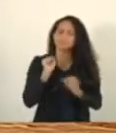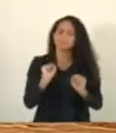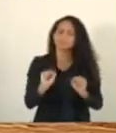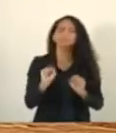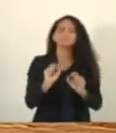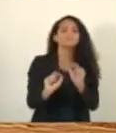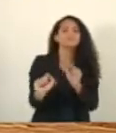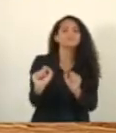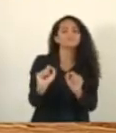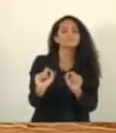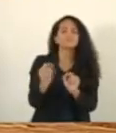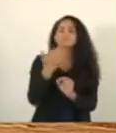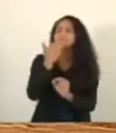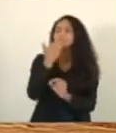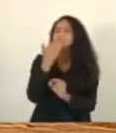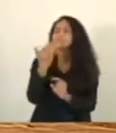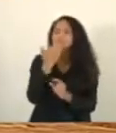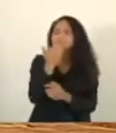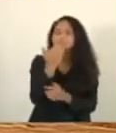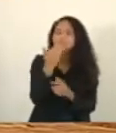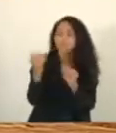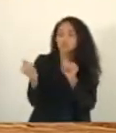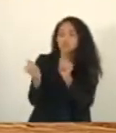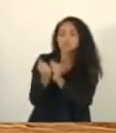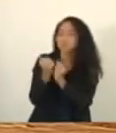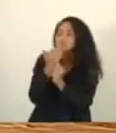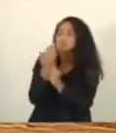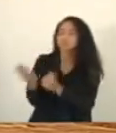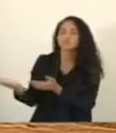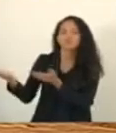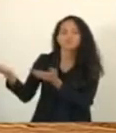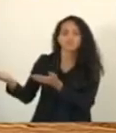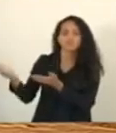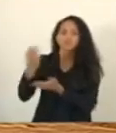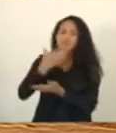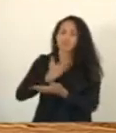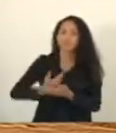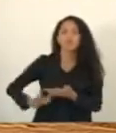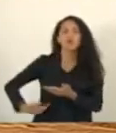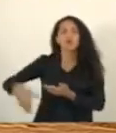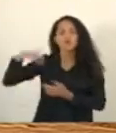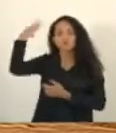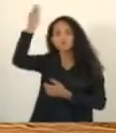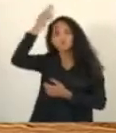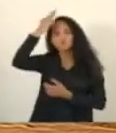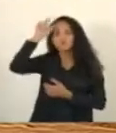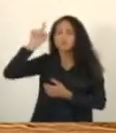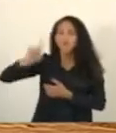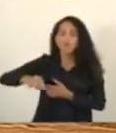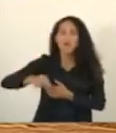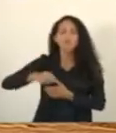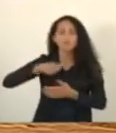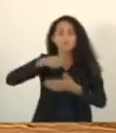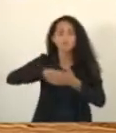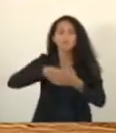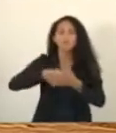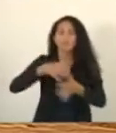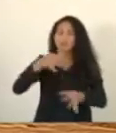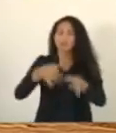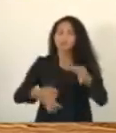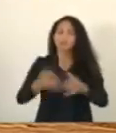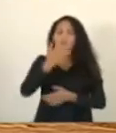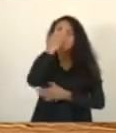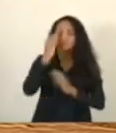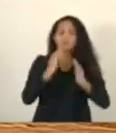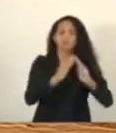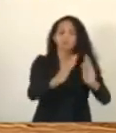também os seus pedidos junto ao governo do estado, porque é uma reivindicação justa. Os moradores vão para as redes